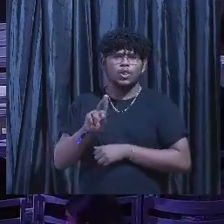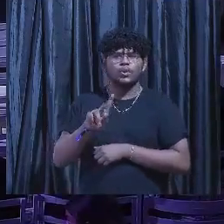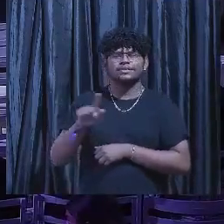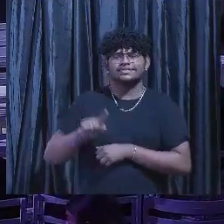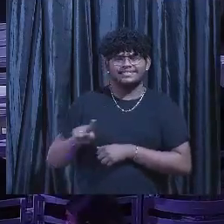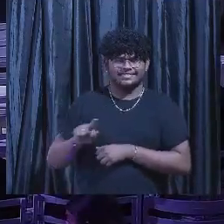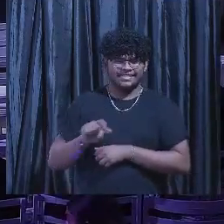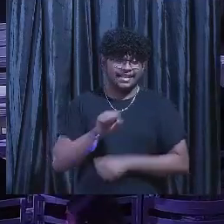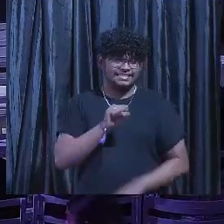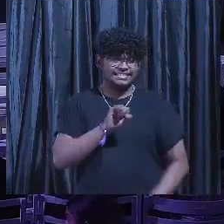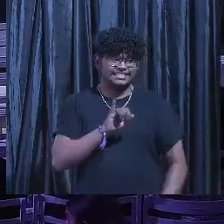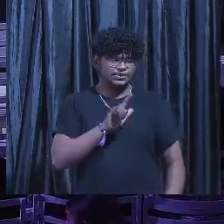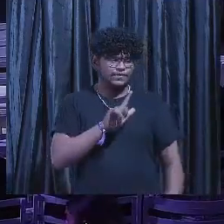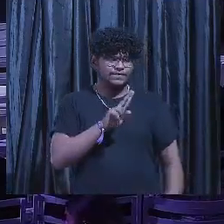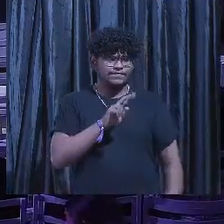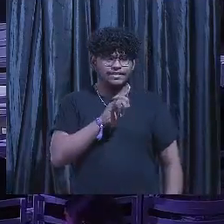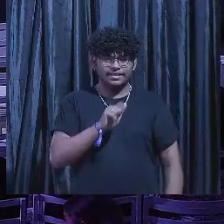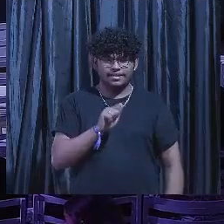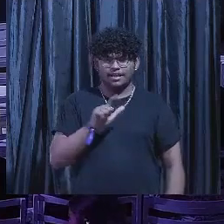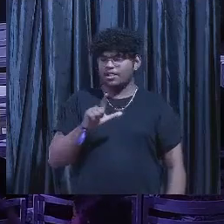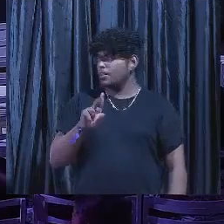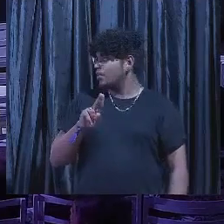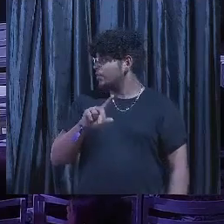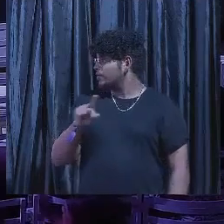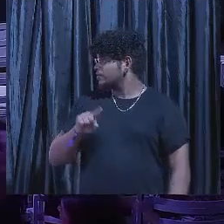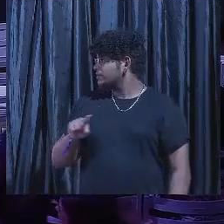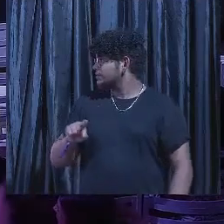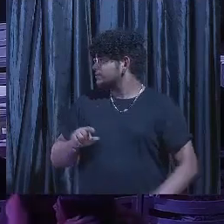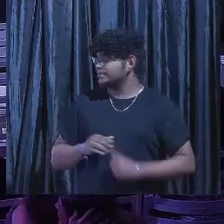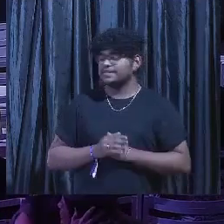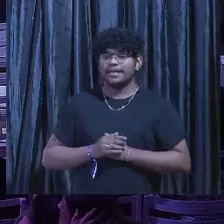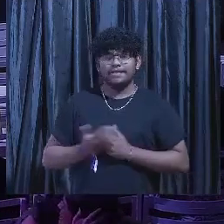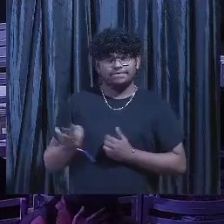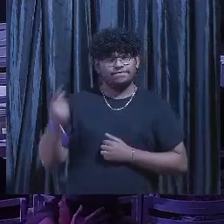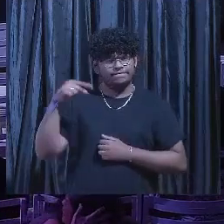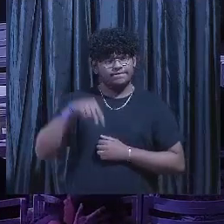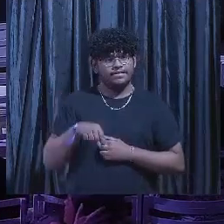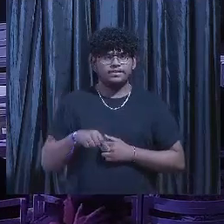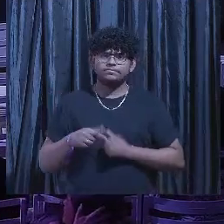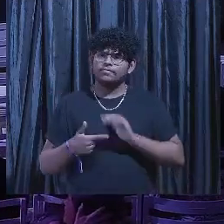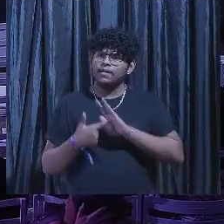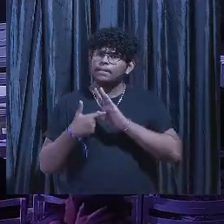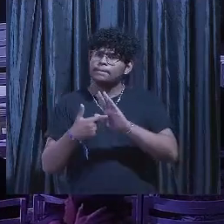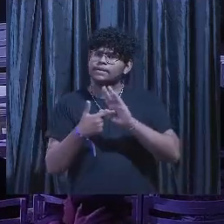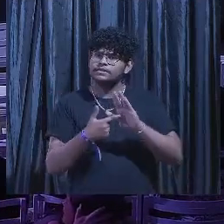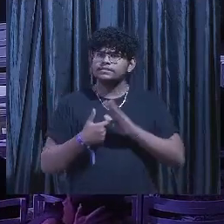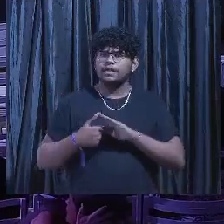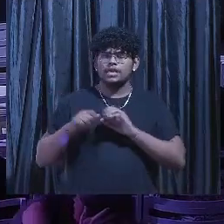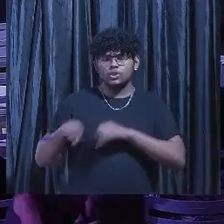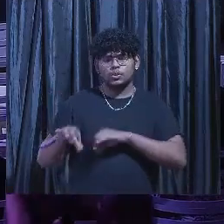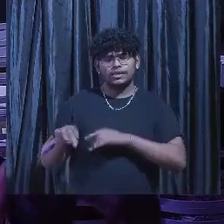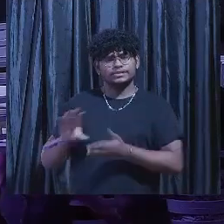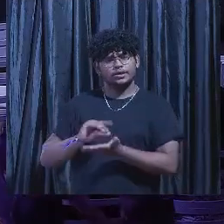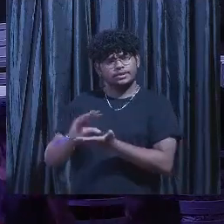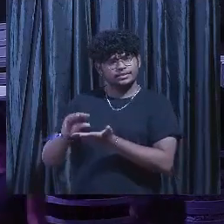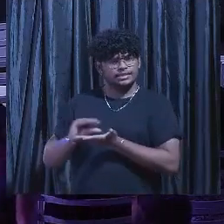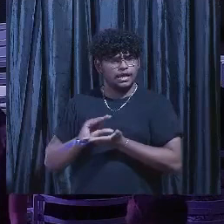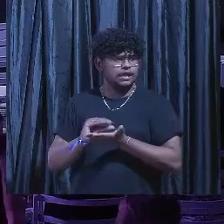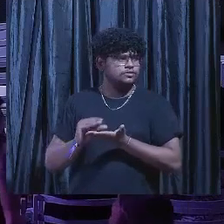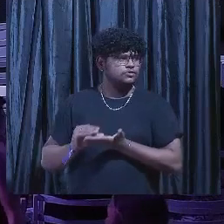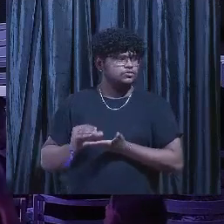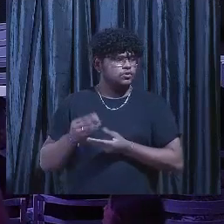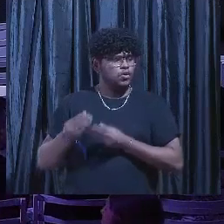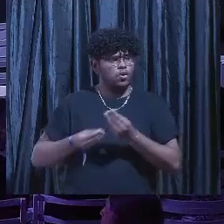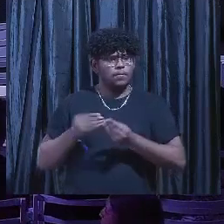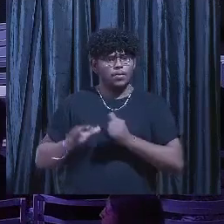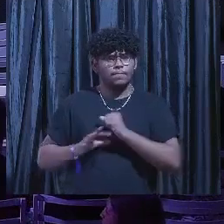Silvia Luz, que ela vai falar sobre educação em dados, que pode nos apoiar a lidar melhor com os desafios da